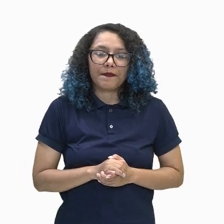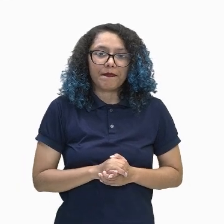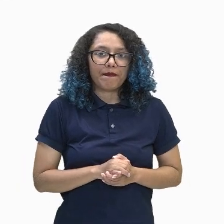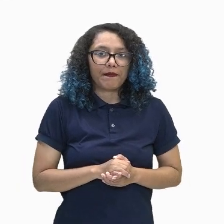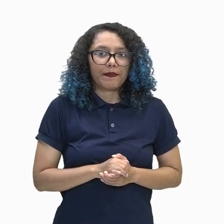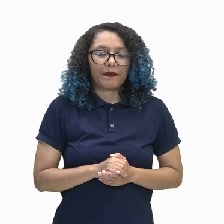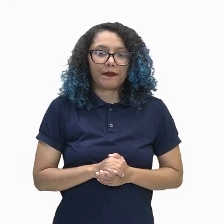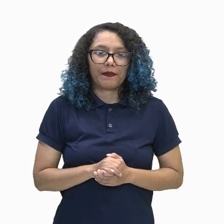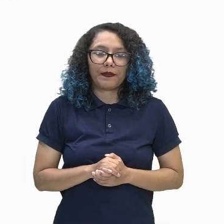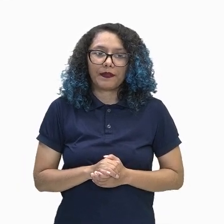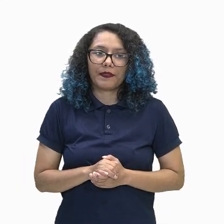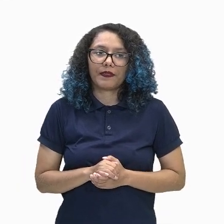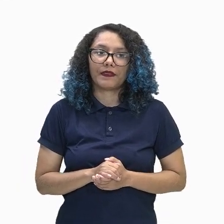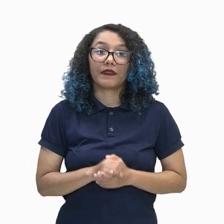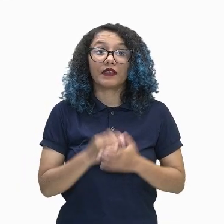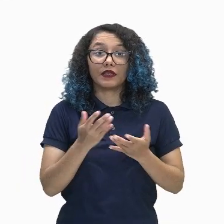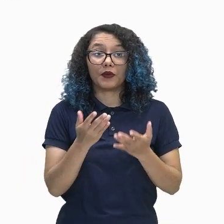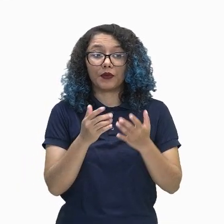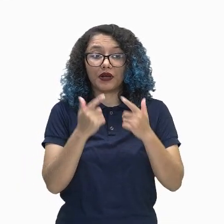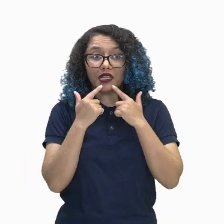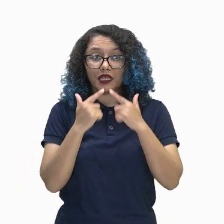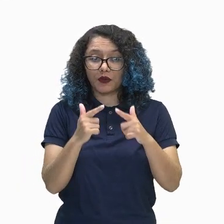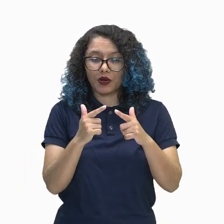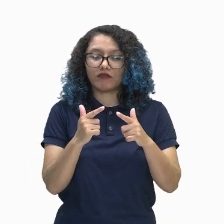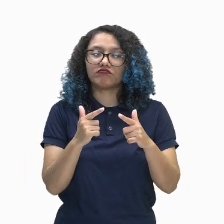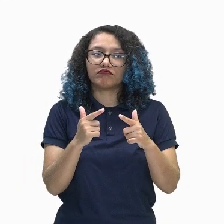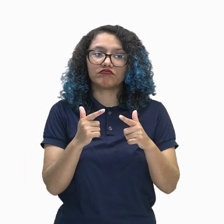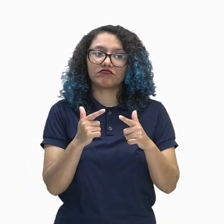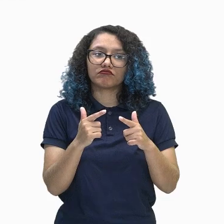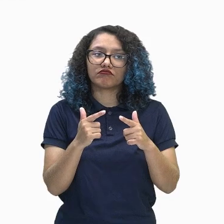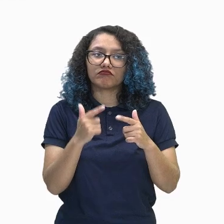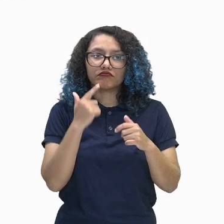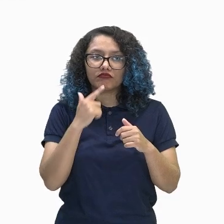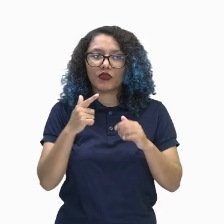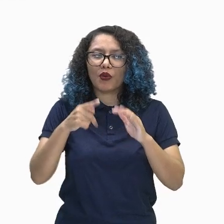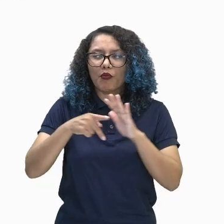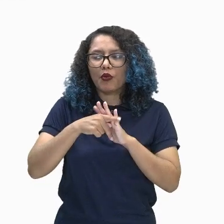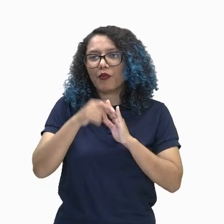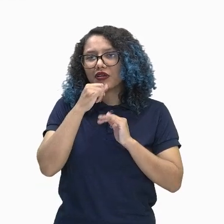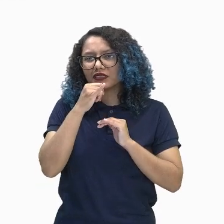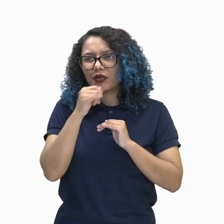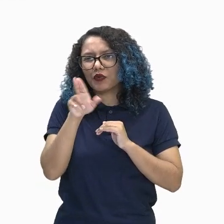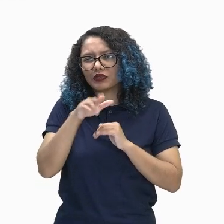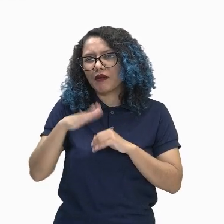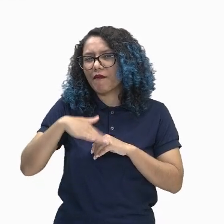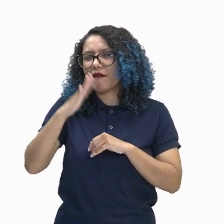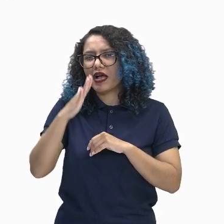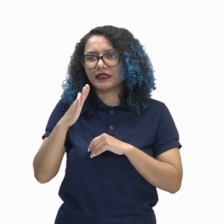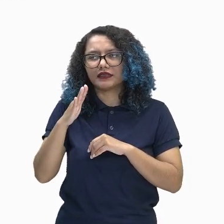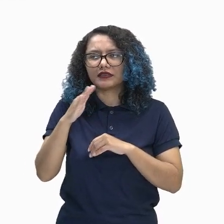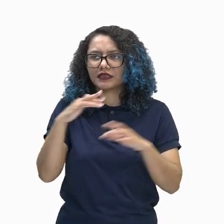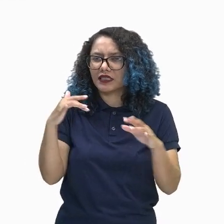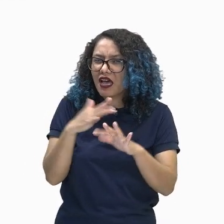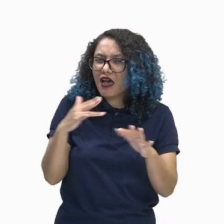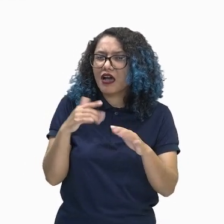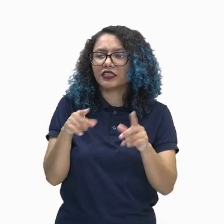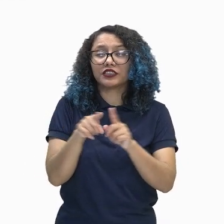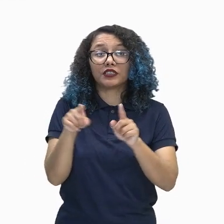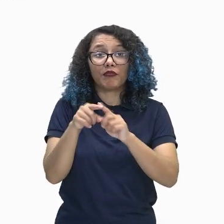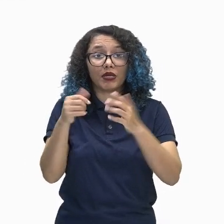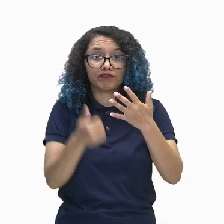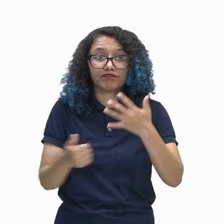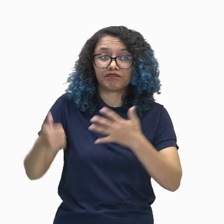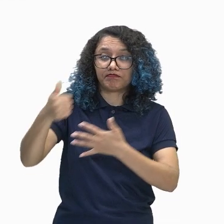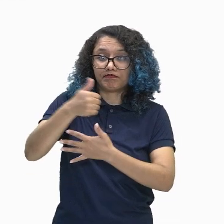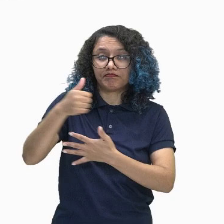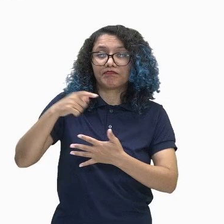Então, essa língua ela será uma língua mais urbana, né, de maior prestígio, porque ela vai